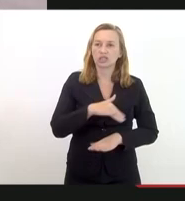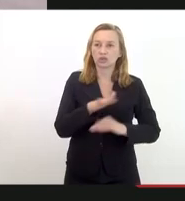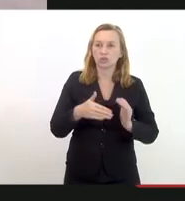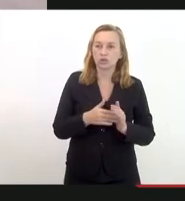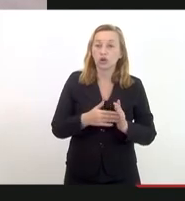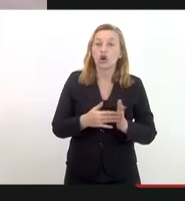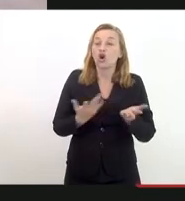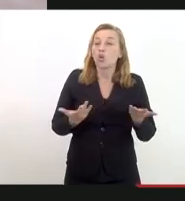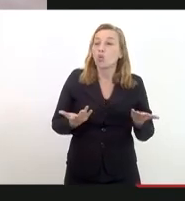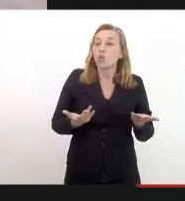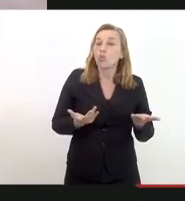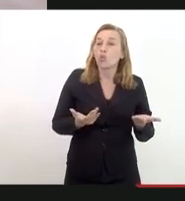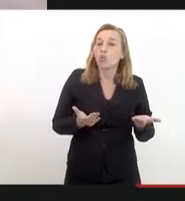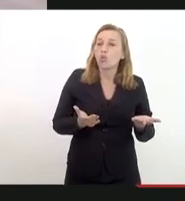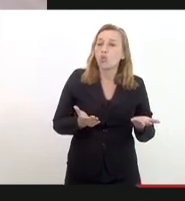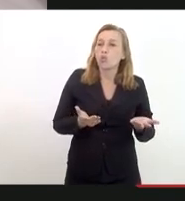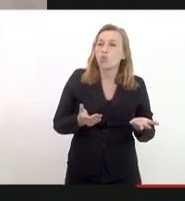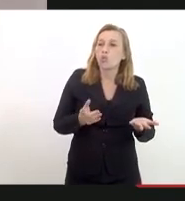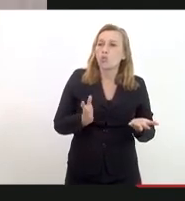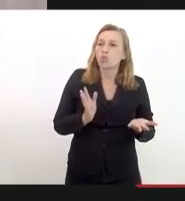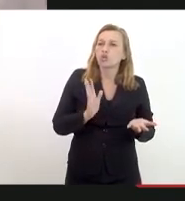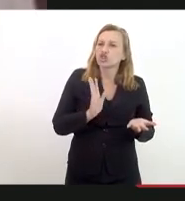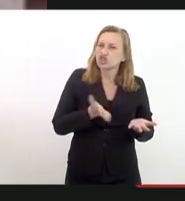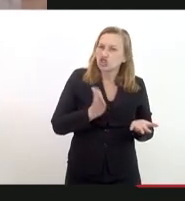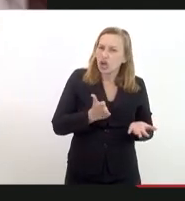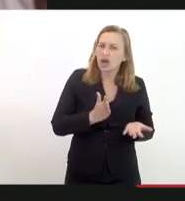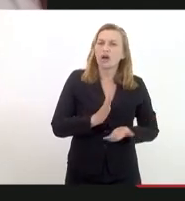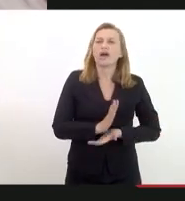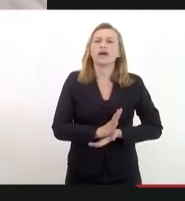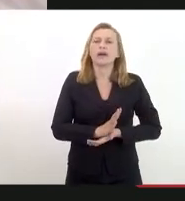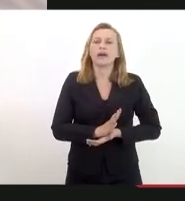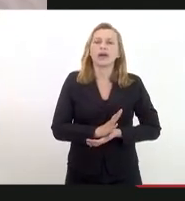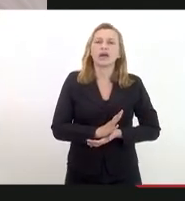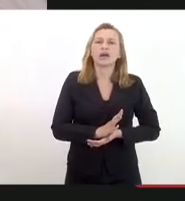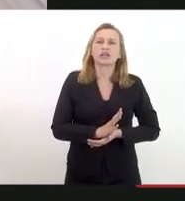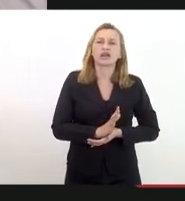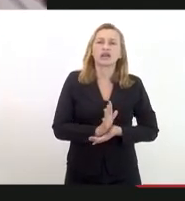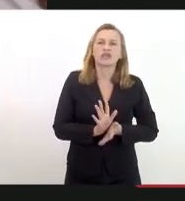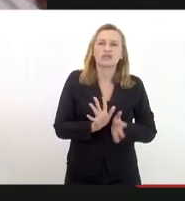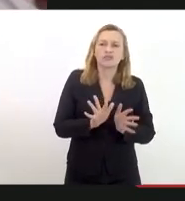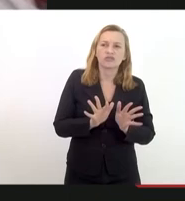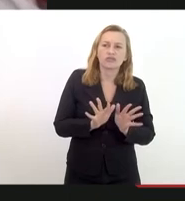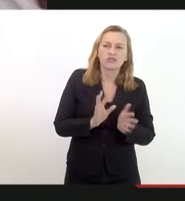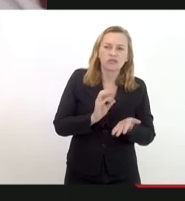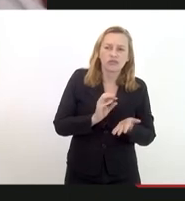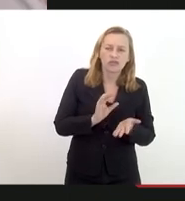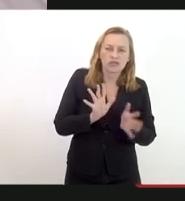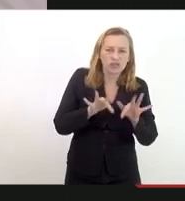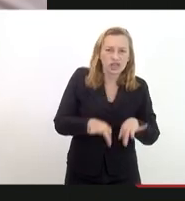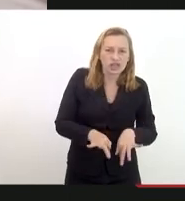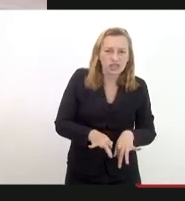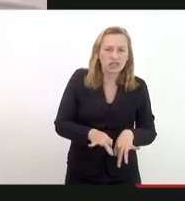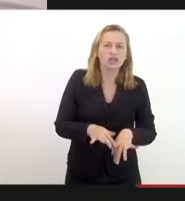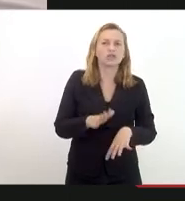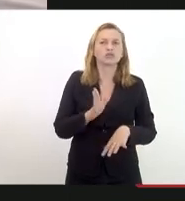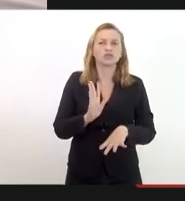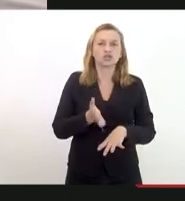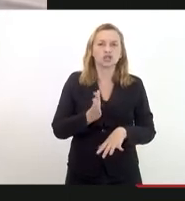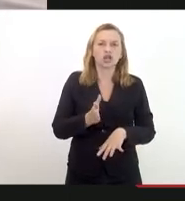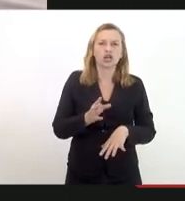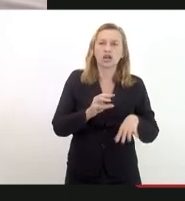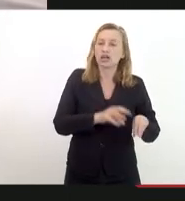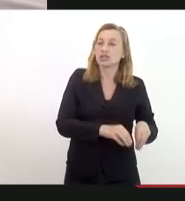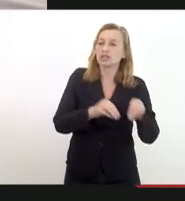O que está ainda já praticamente definido e executado é a transferência dos